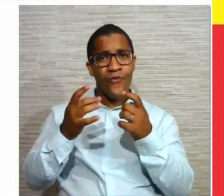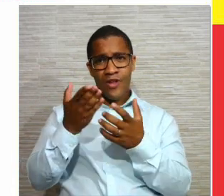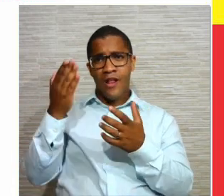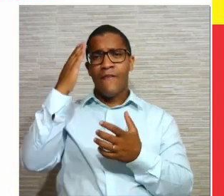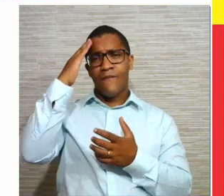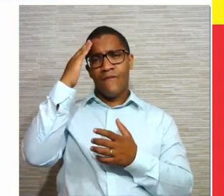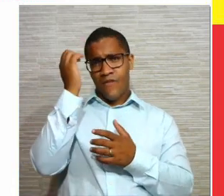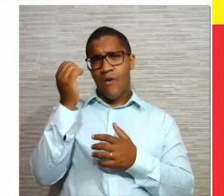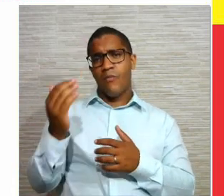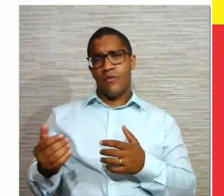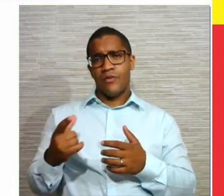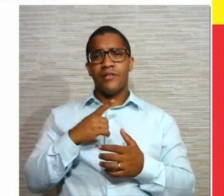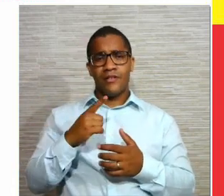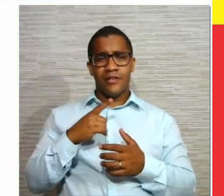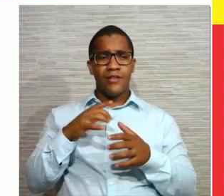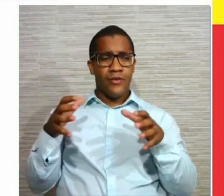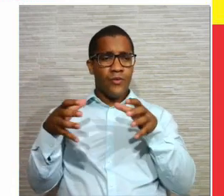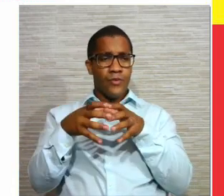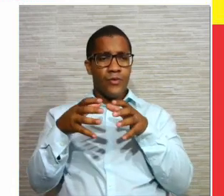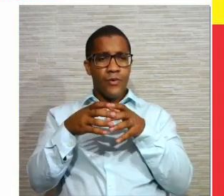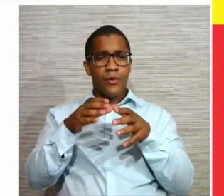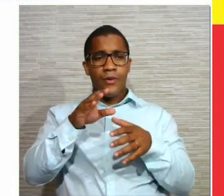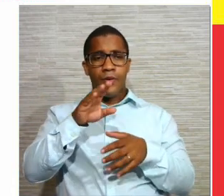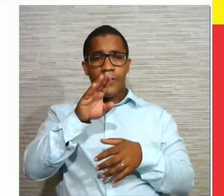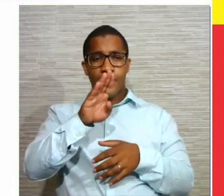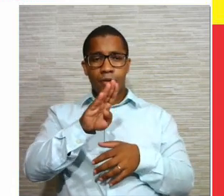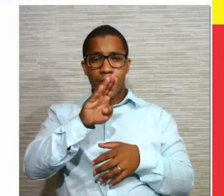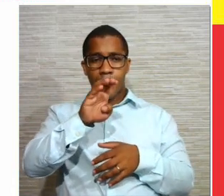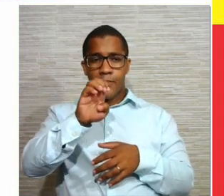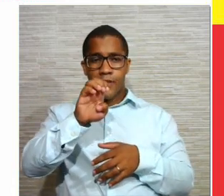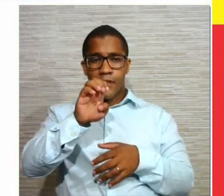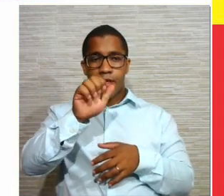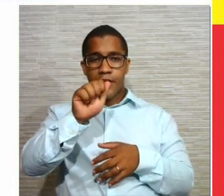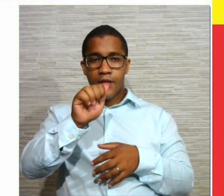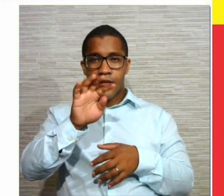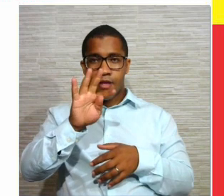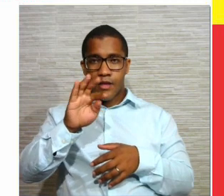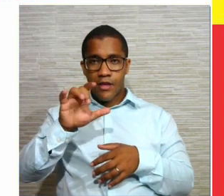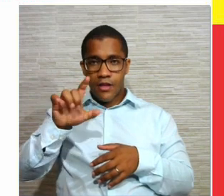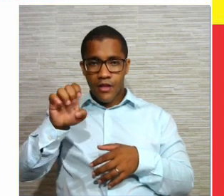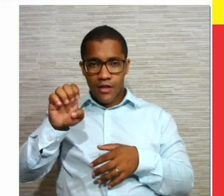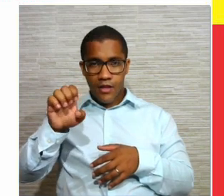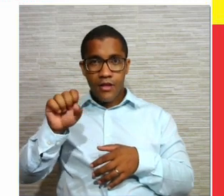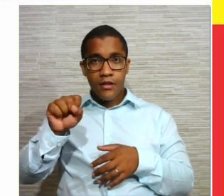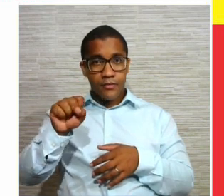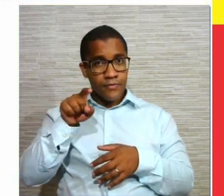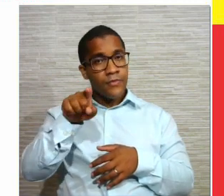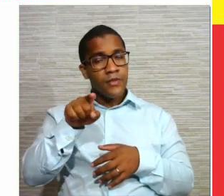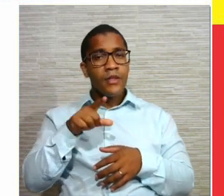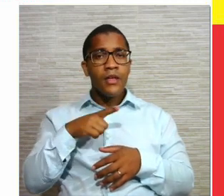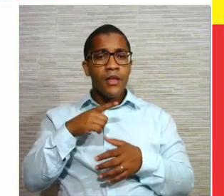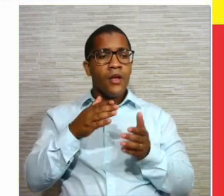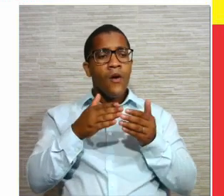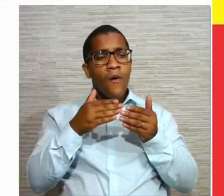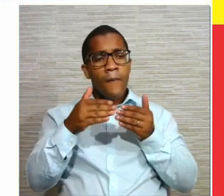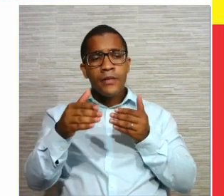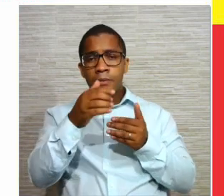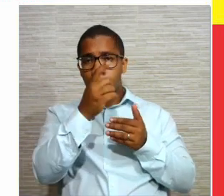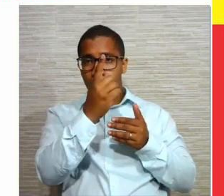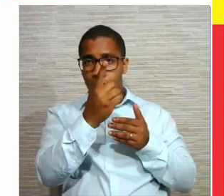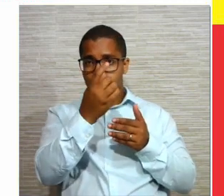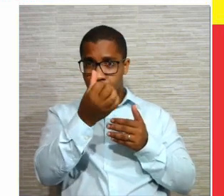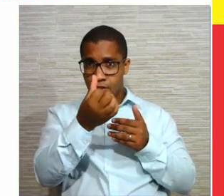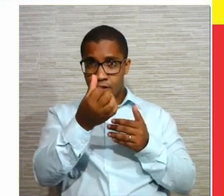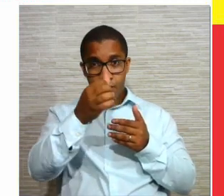é uma foto famosa de um álbum dos Beatles. Aí, né, no início da década de 1960, o rock nos